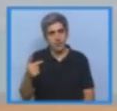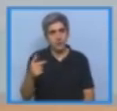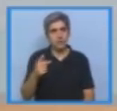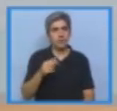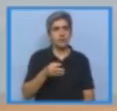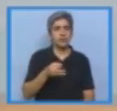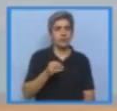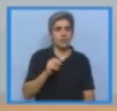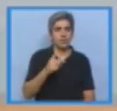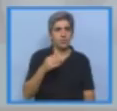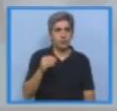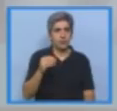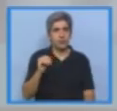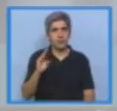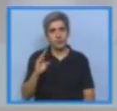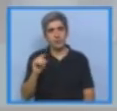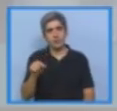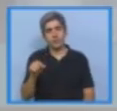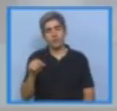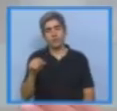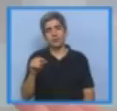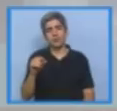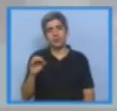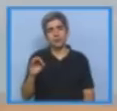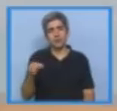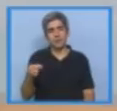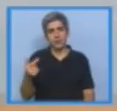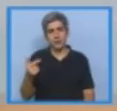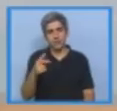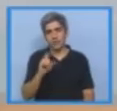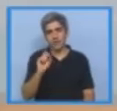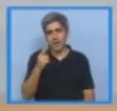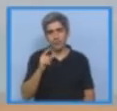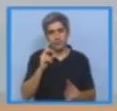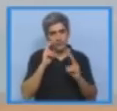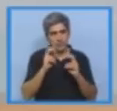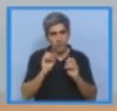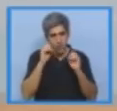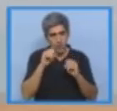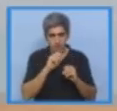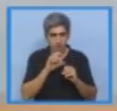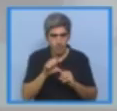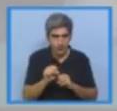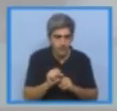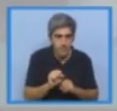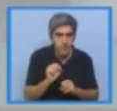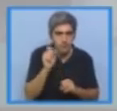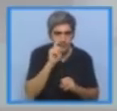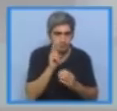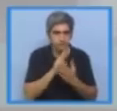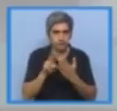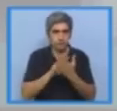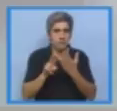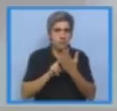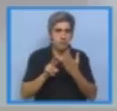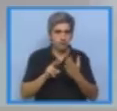motores de busca também... Os motores de busca, se puserem .sj nos motores de busca, chegam lá rapidamente. Quem é que está a ler e a acompanhar